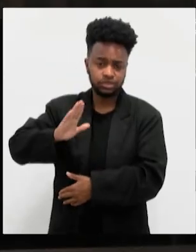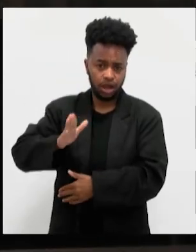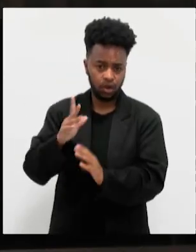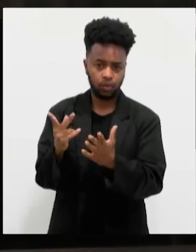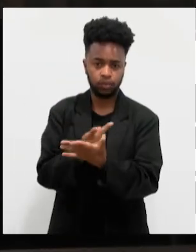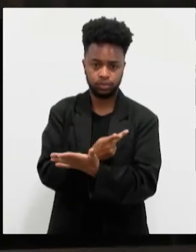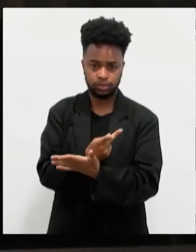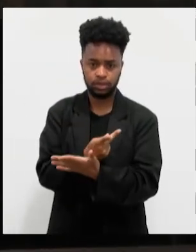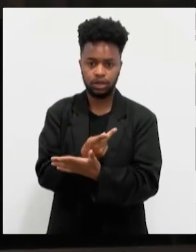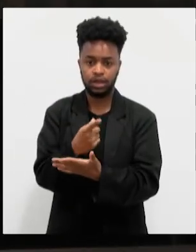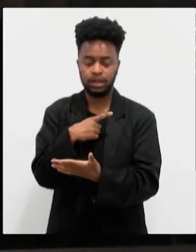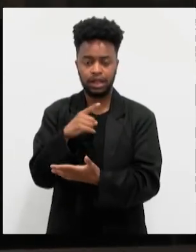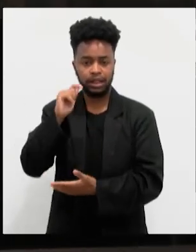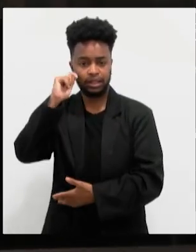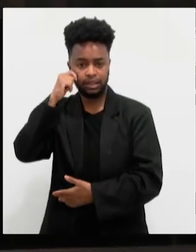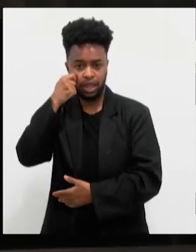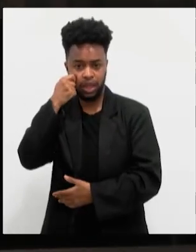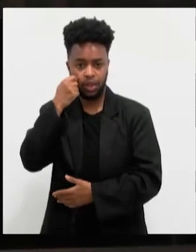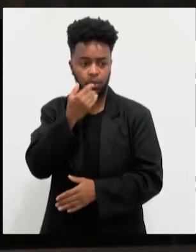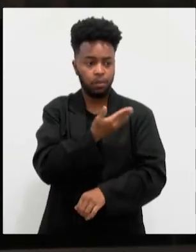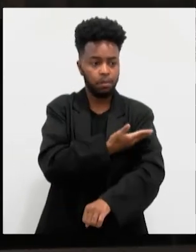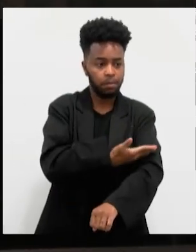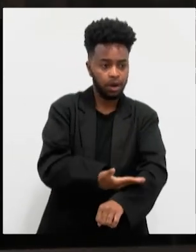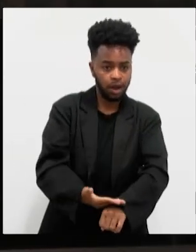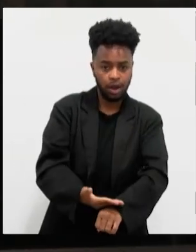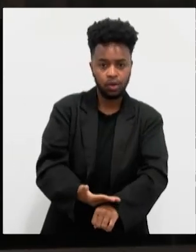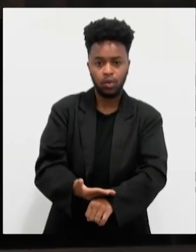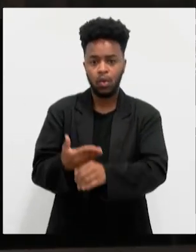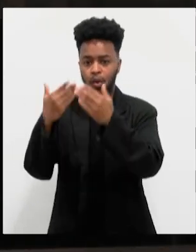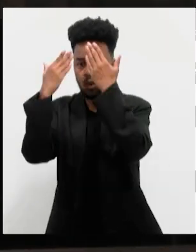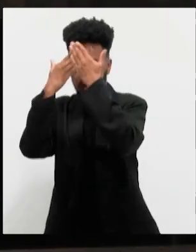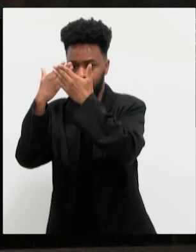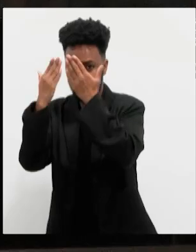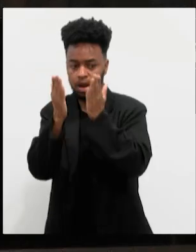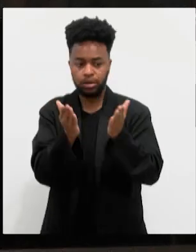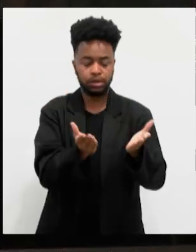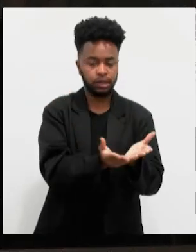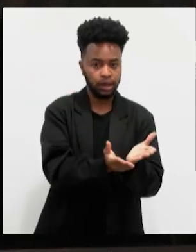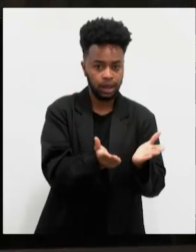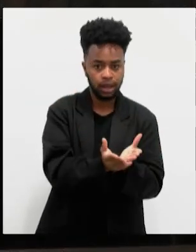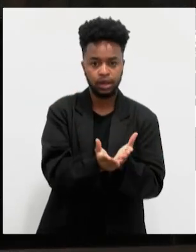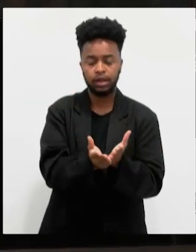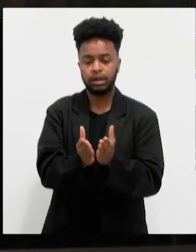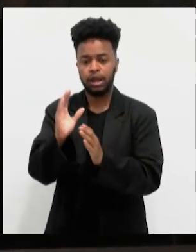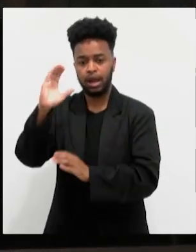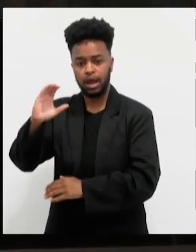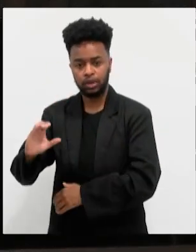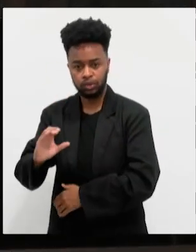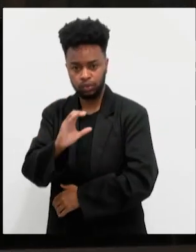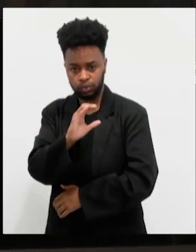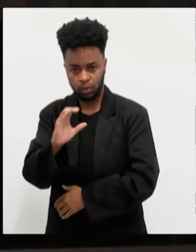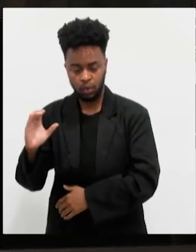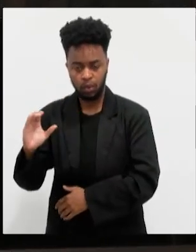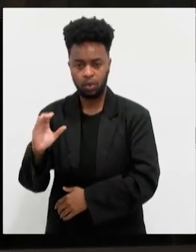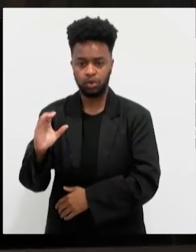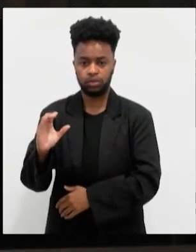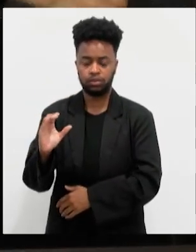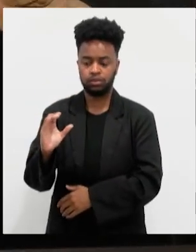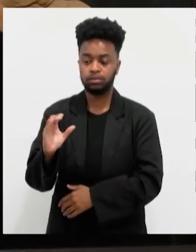tempo, entre negros e brancos, umbandistas e evangélicos e católicos,